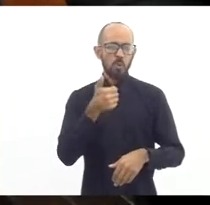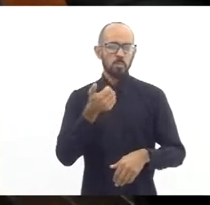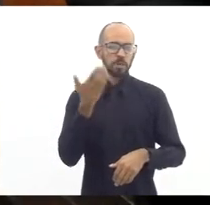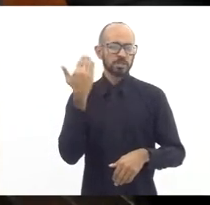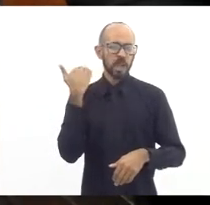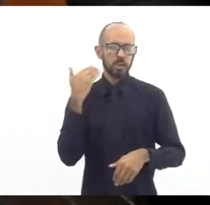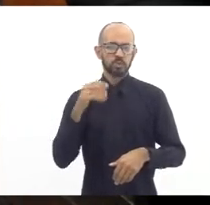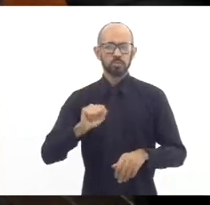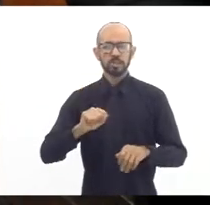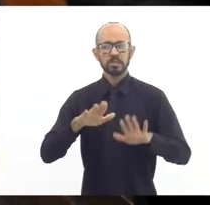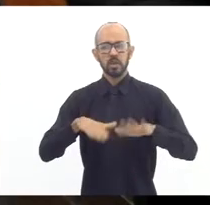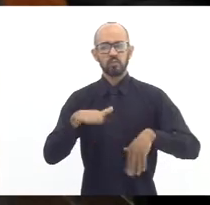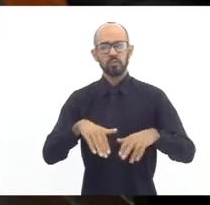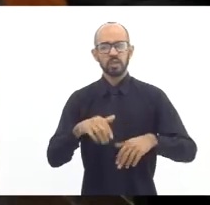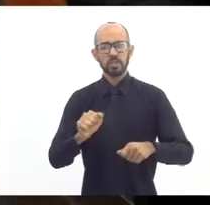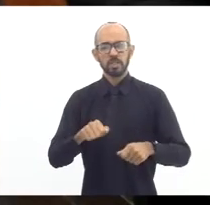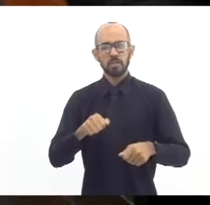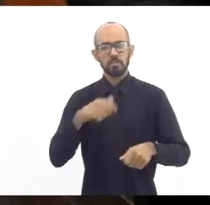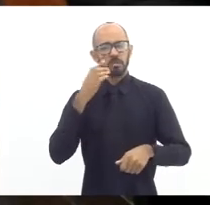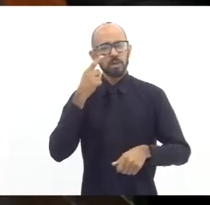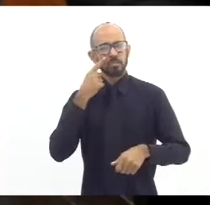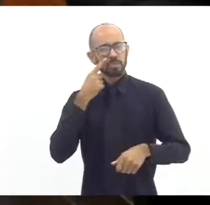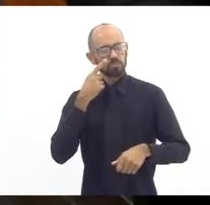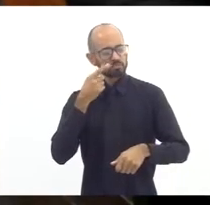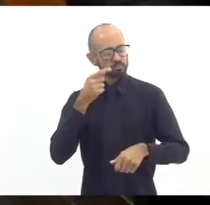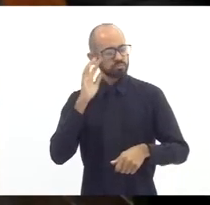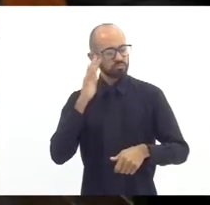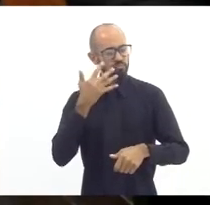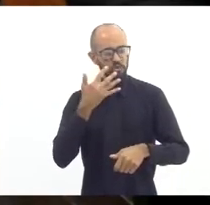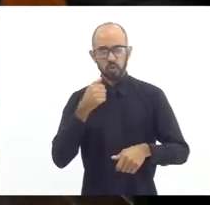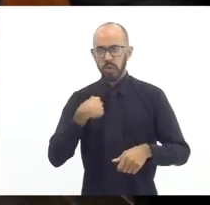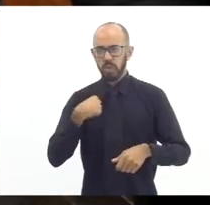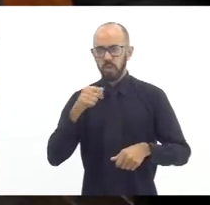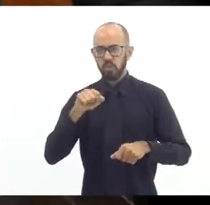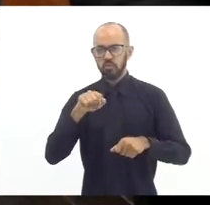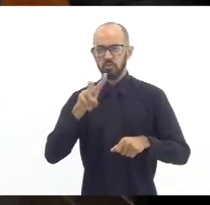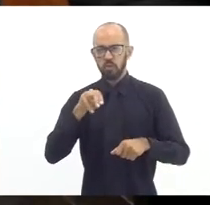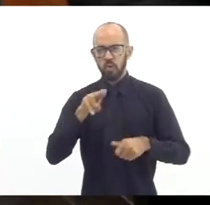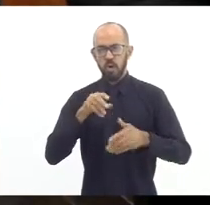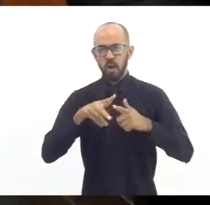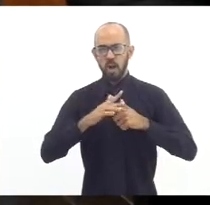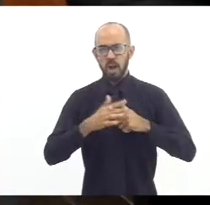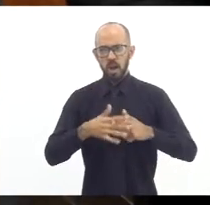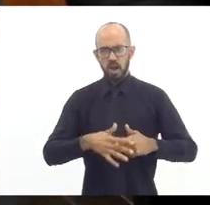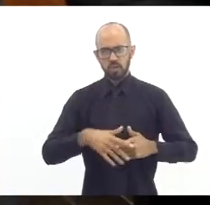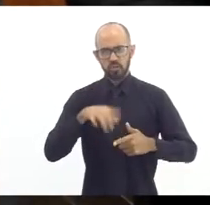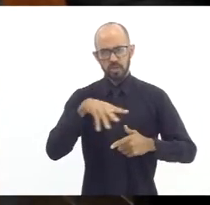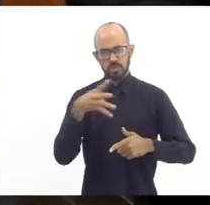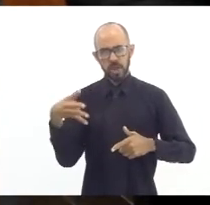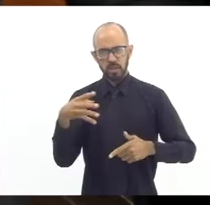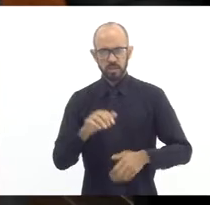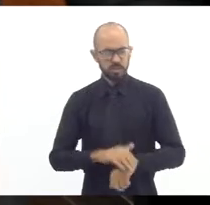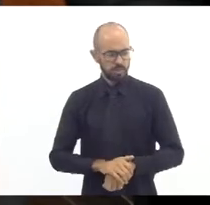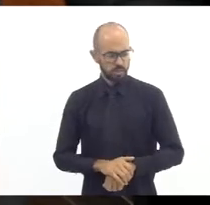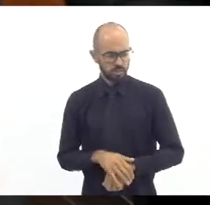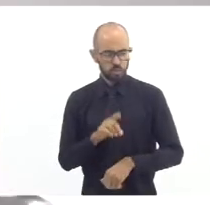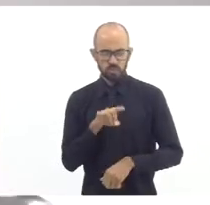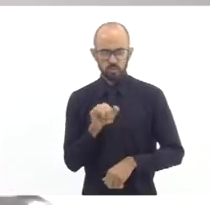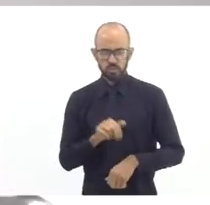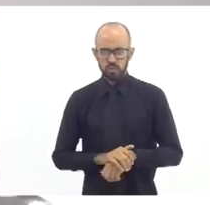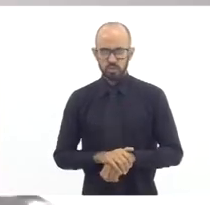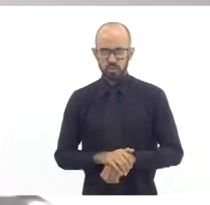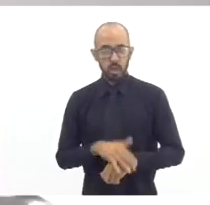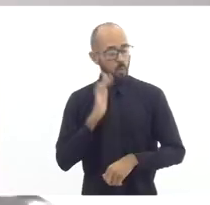recurso. Eu me comprometo com essa comissão de atualizar essa planilha. Eu acho que essa planilha está